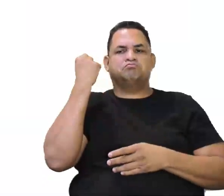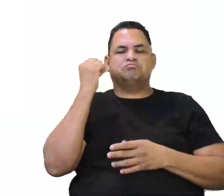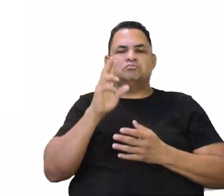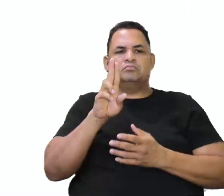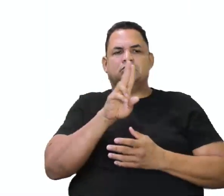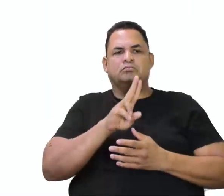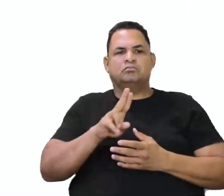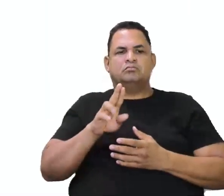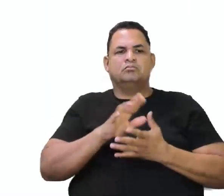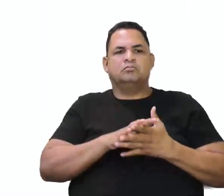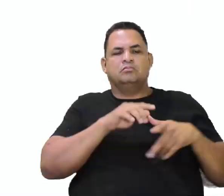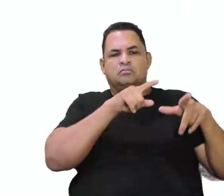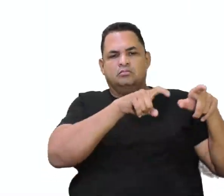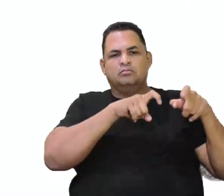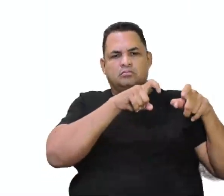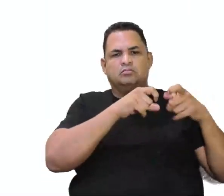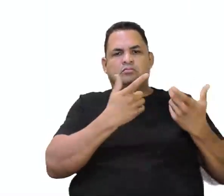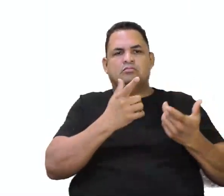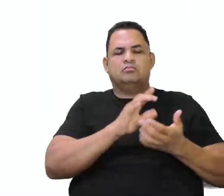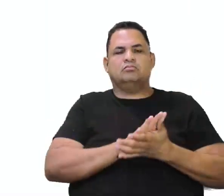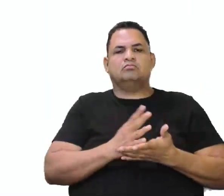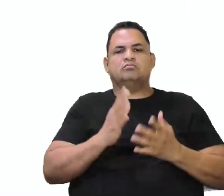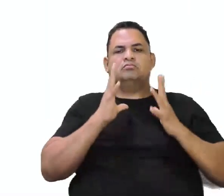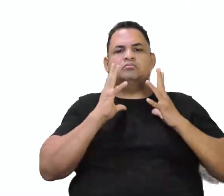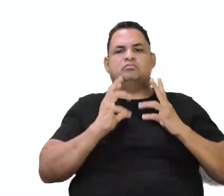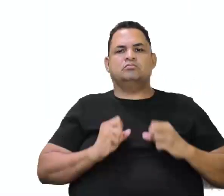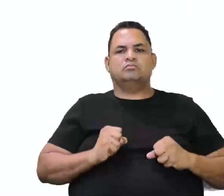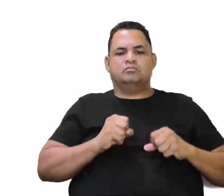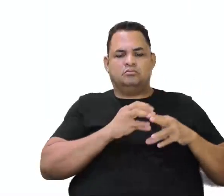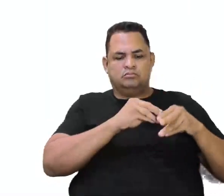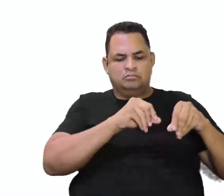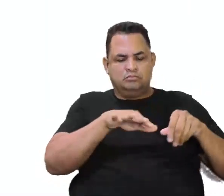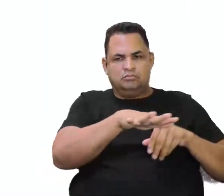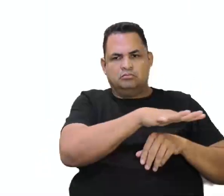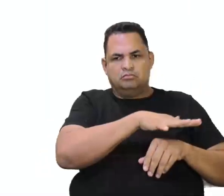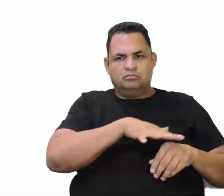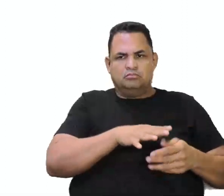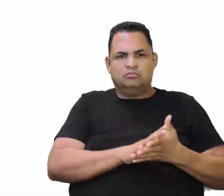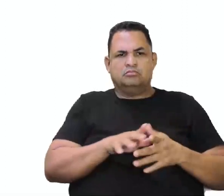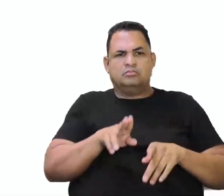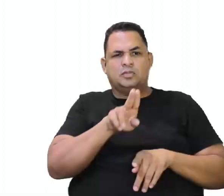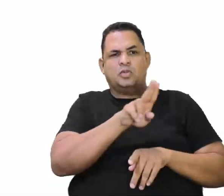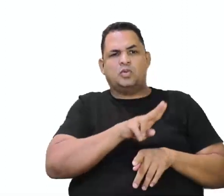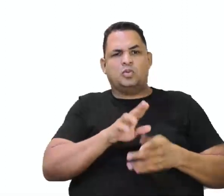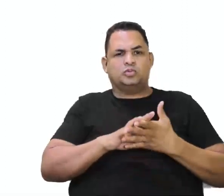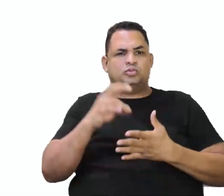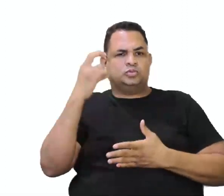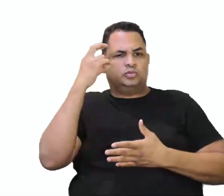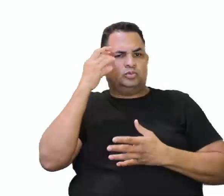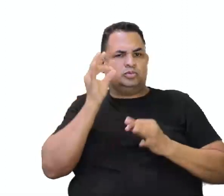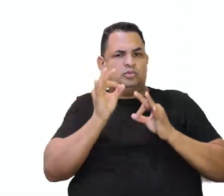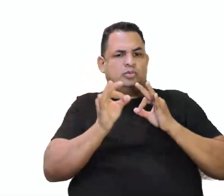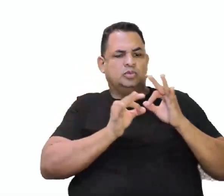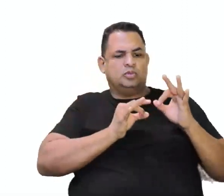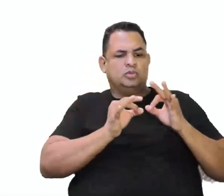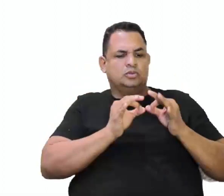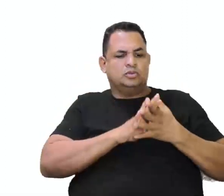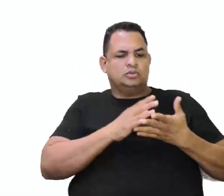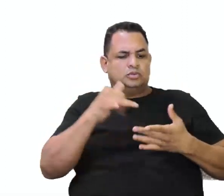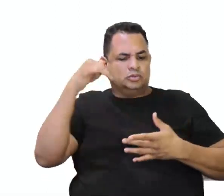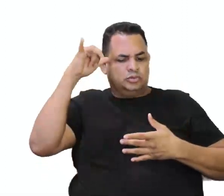antiga, utilizada pela agricultura na destinação da limpeza do terreno, tanto para o uso de culturas ou formação de